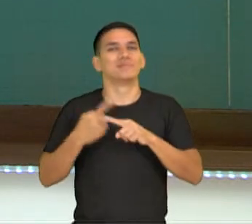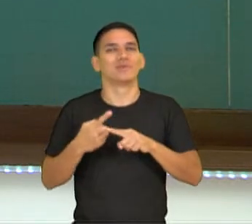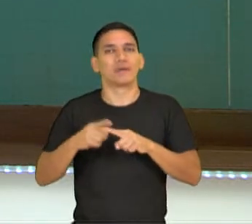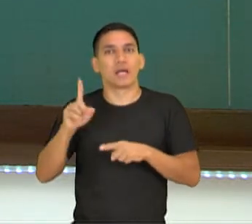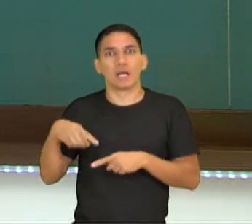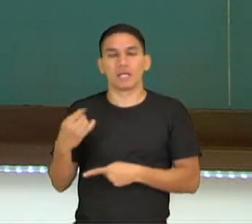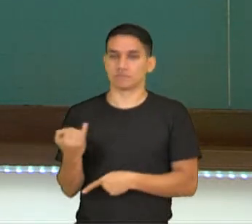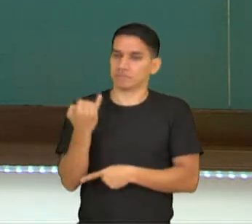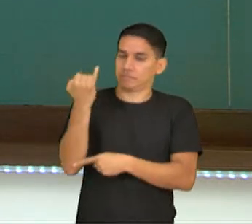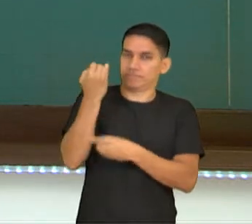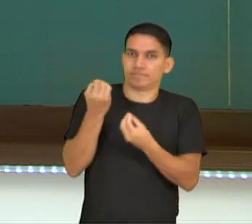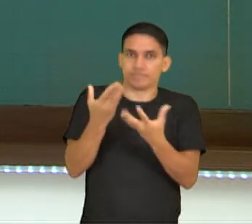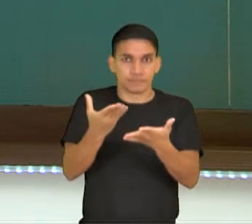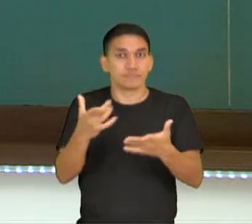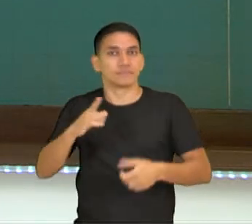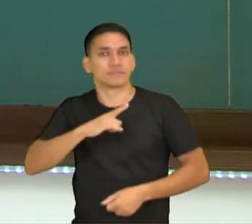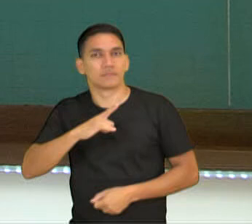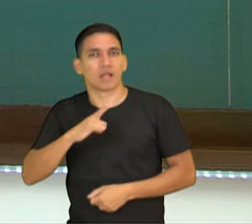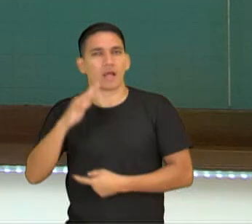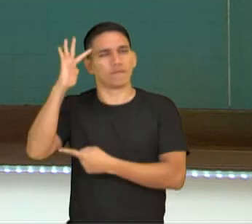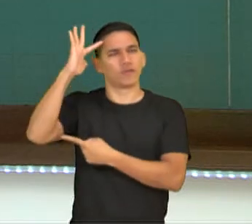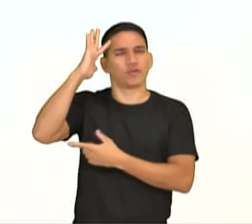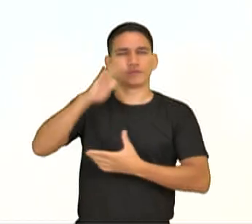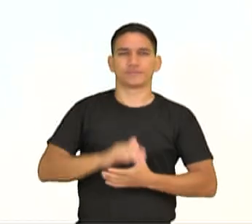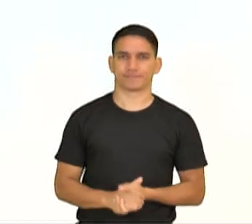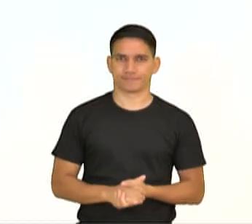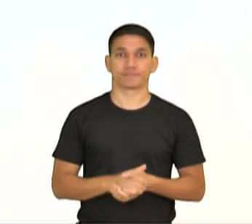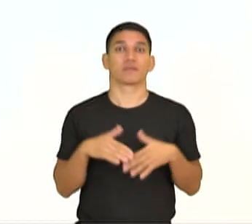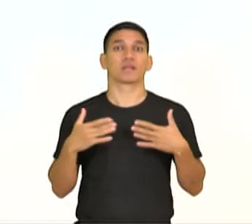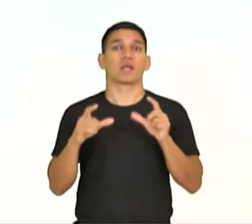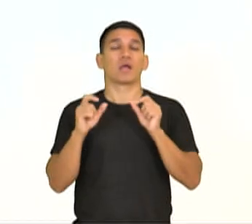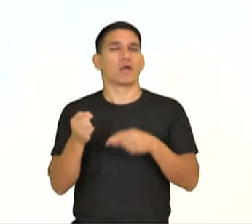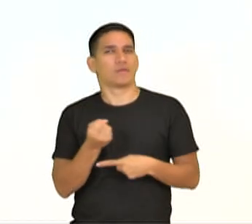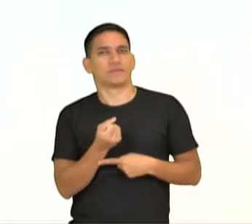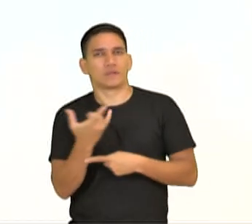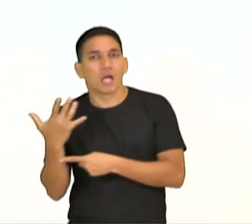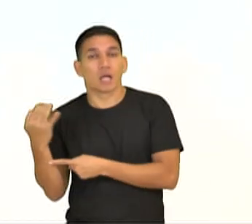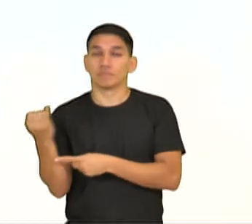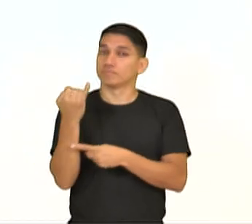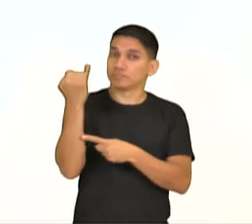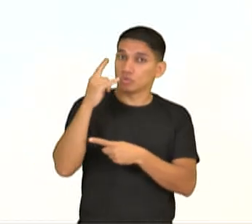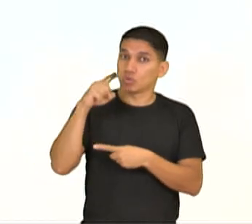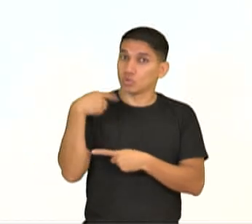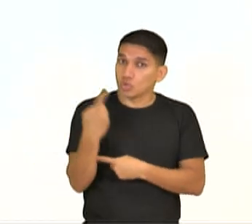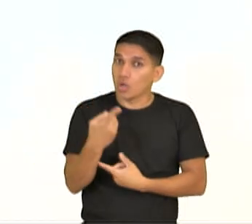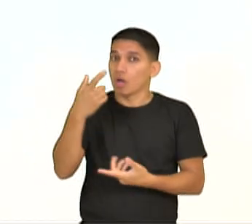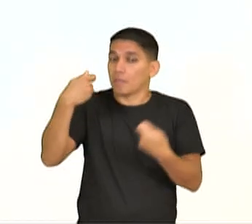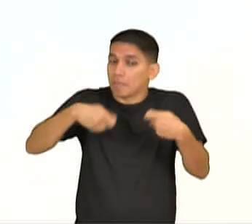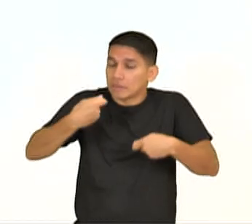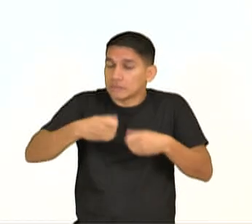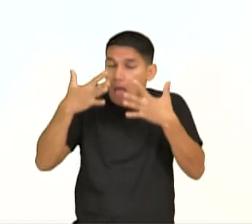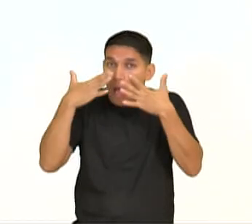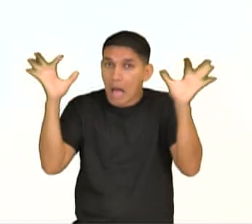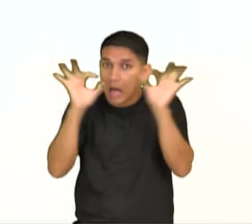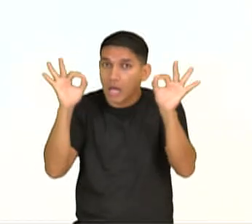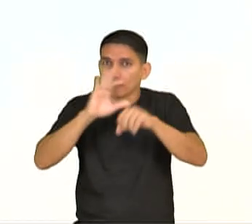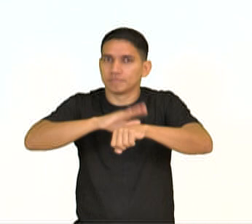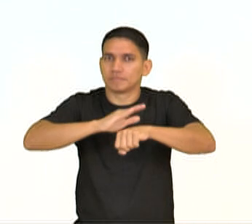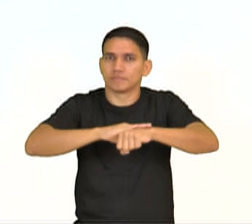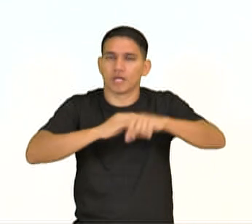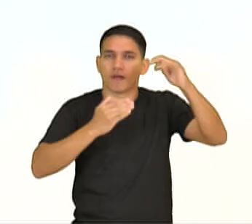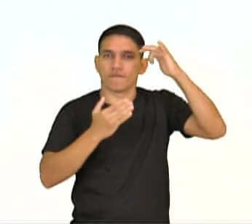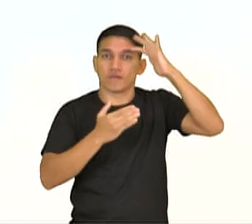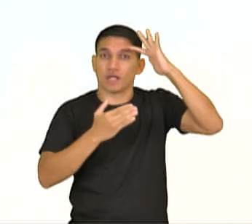muito significativa nessa filosofia. Então, uma das coisas importantes que a gente precisa ter atenção na